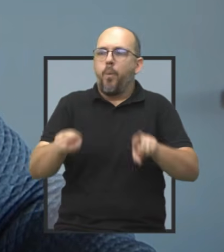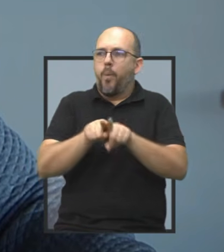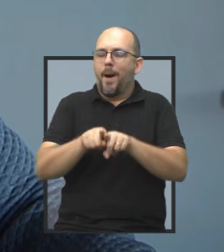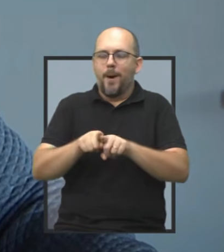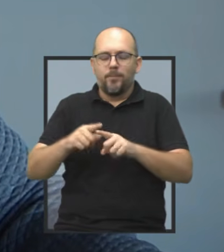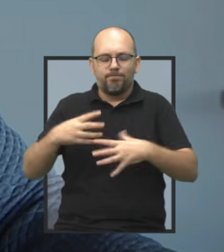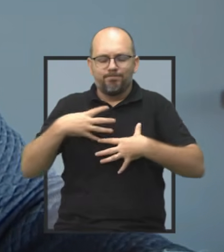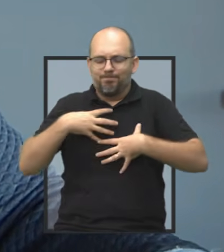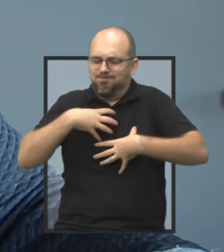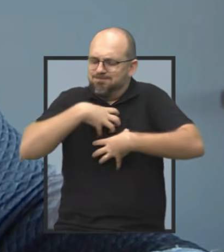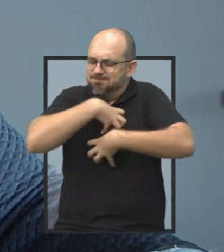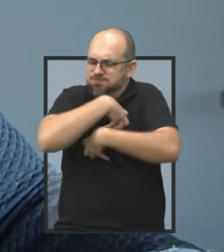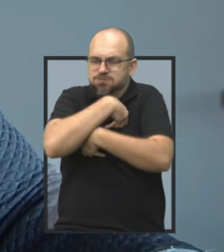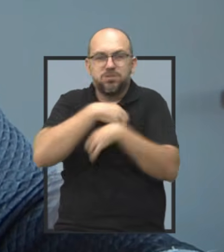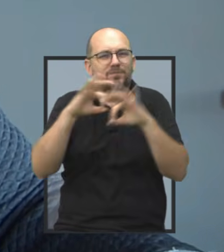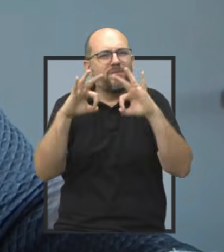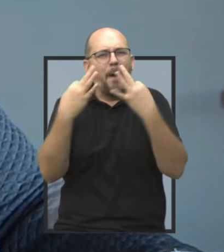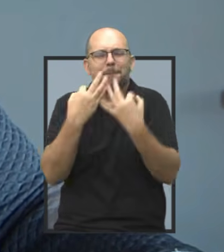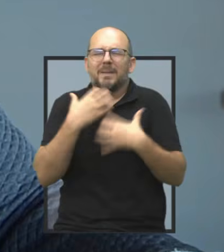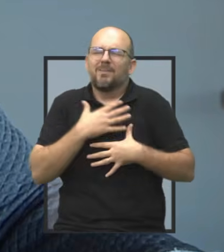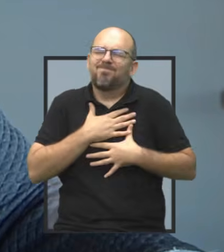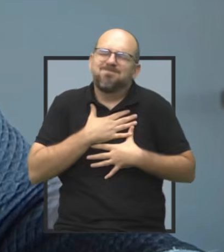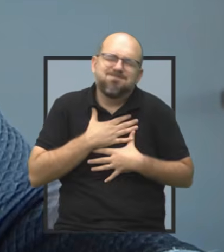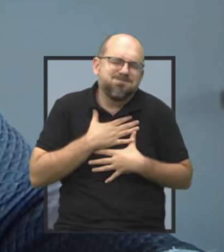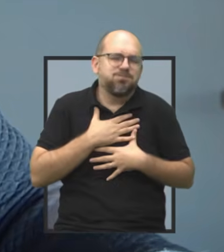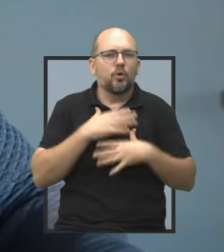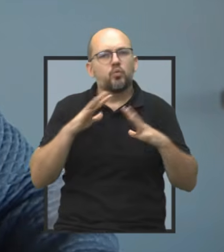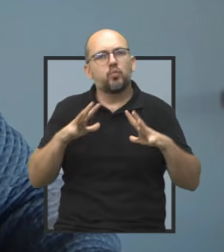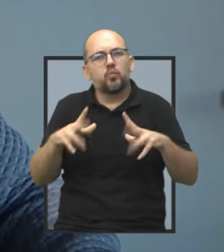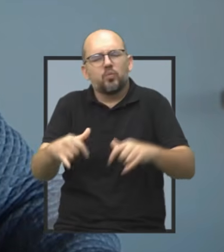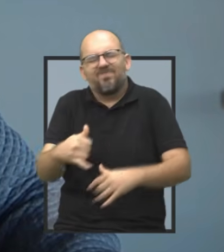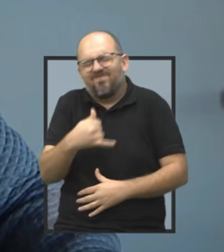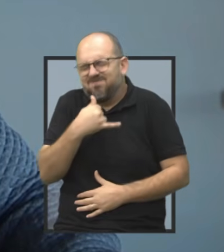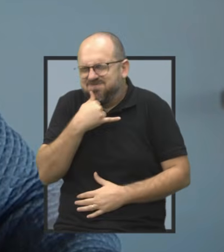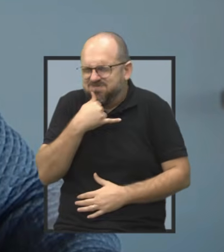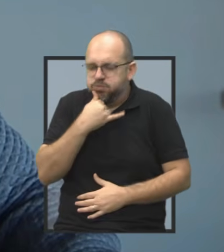assim, uma devastação na família.